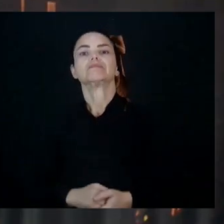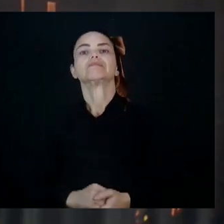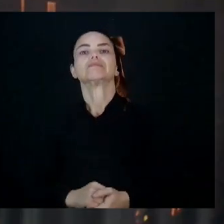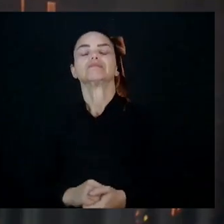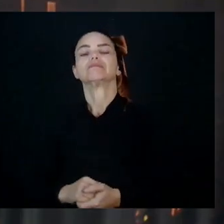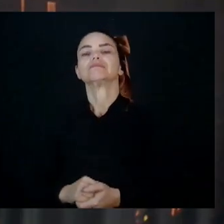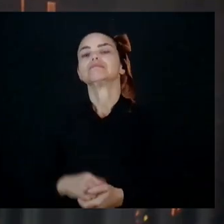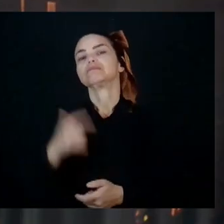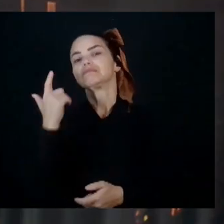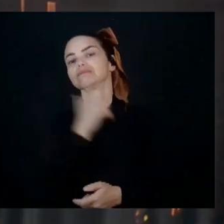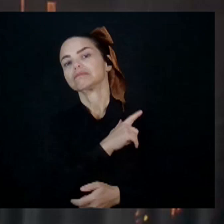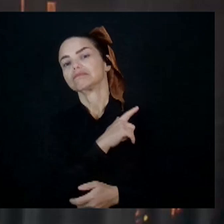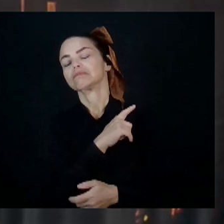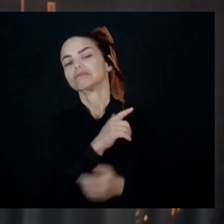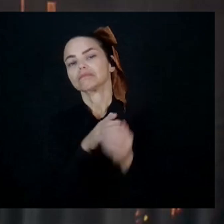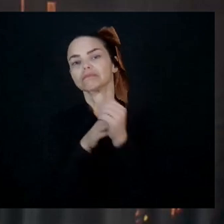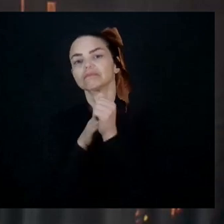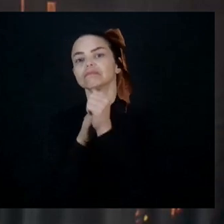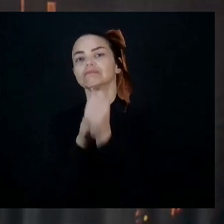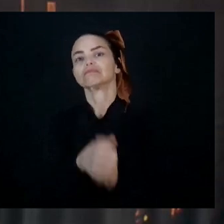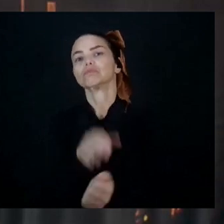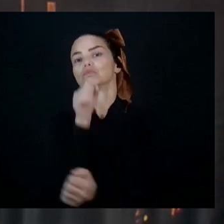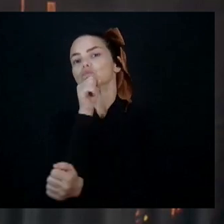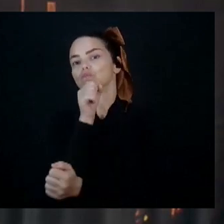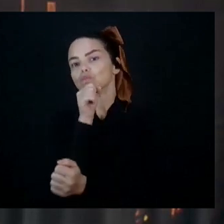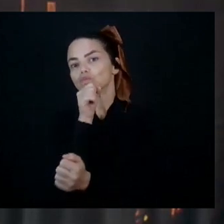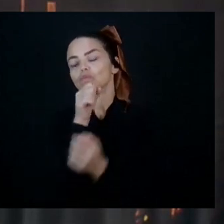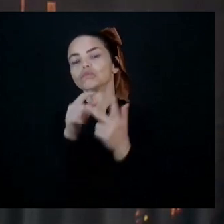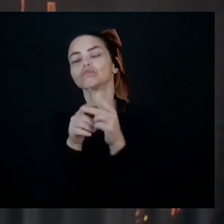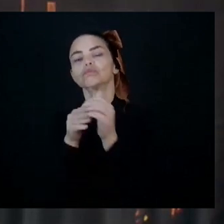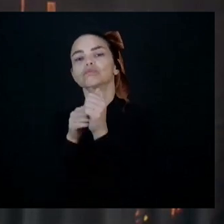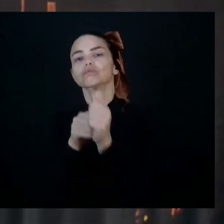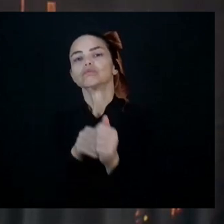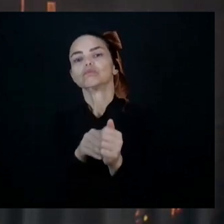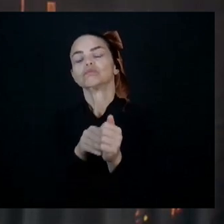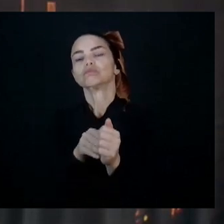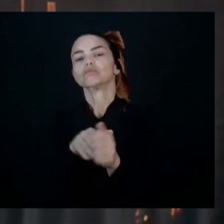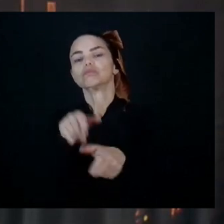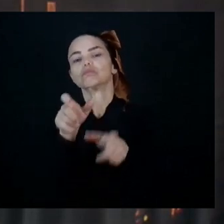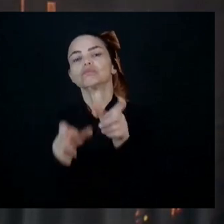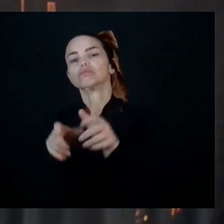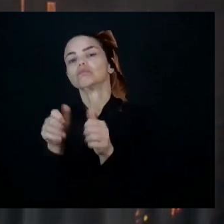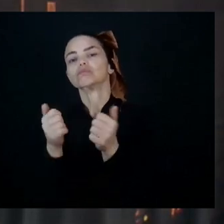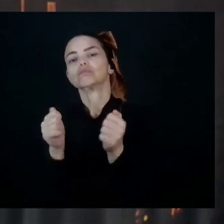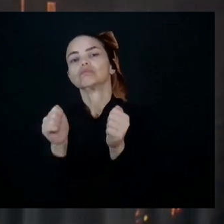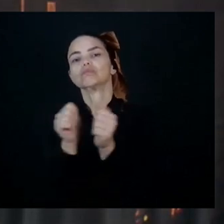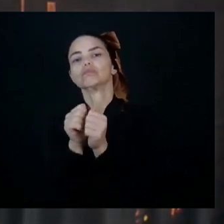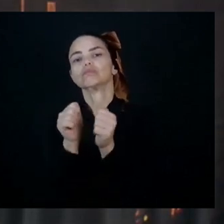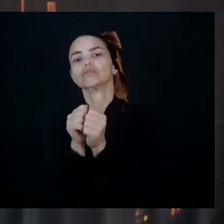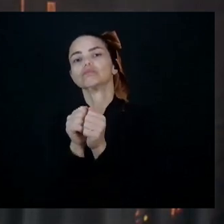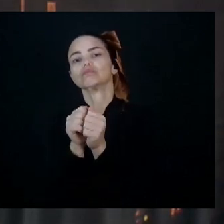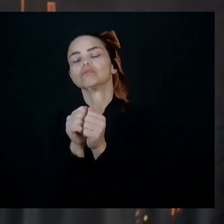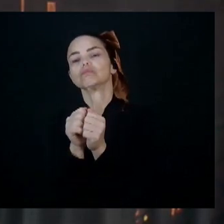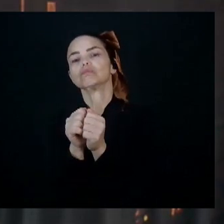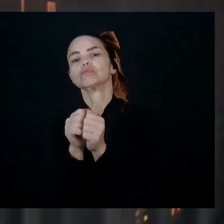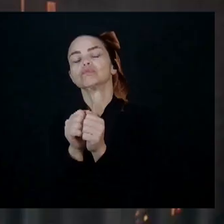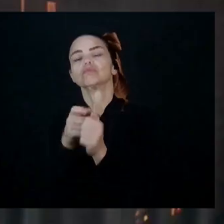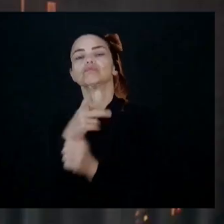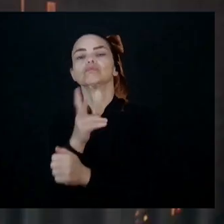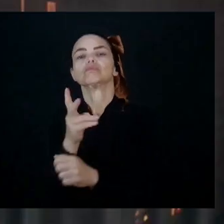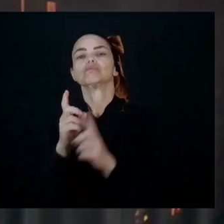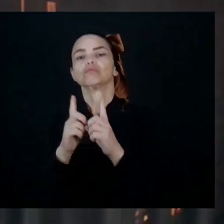conseguir conduzir o nosso envelhecimento, conduzir o envelhecimento das pessoas próximas, mantendo essa dignidade,